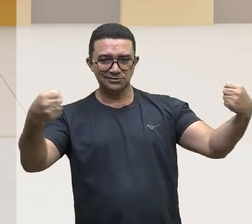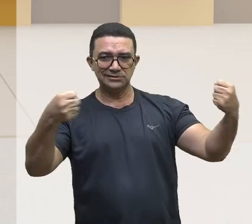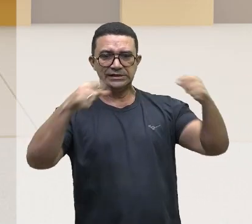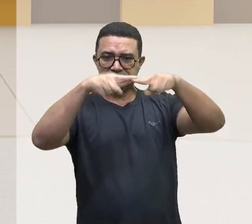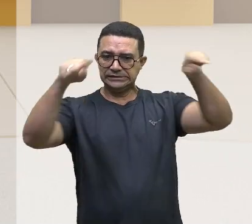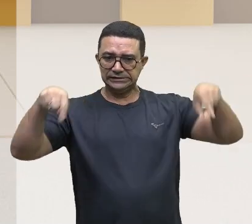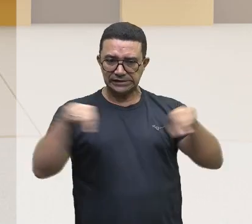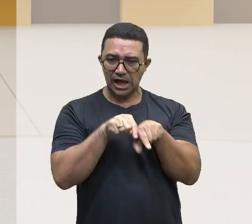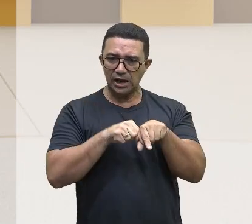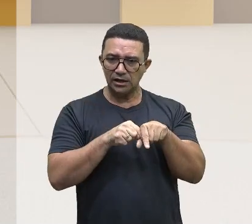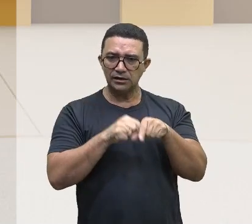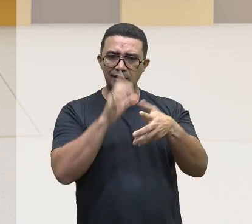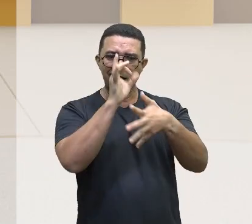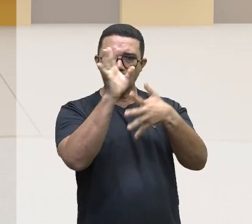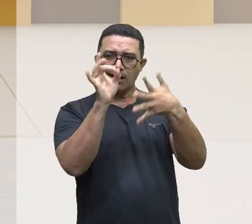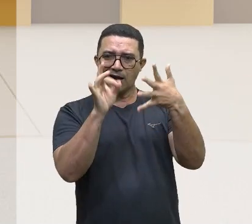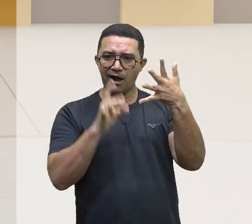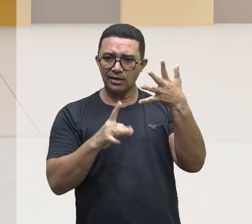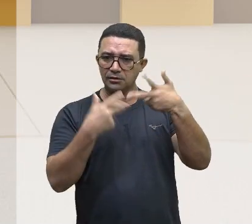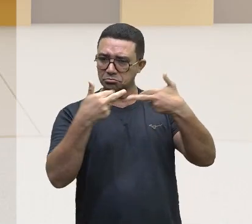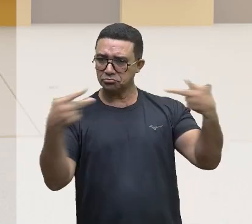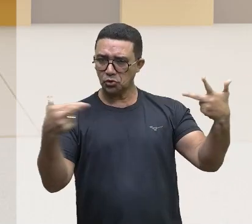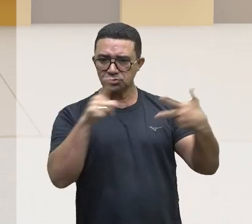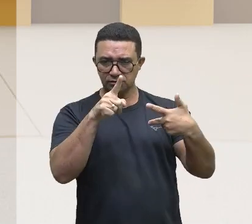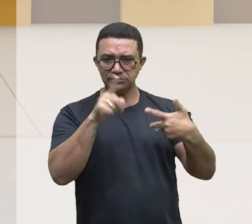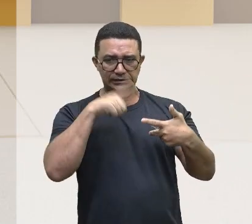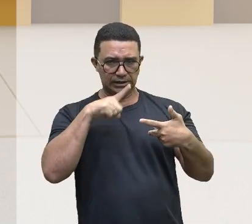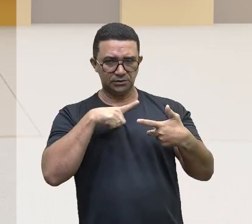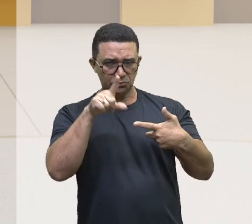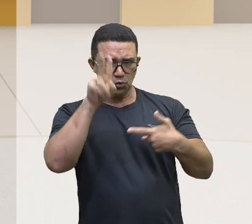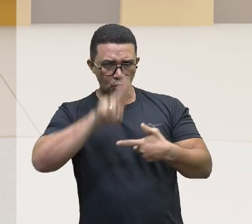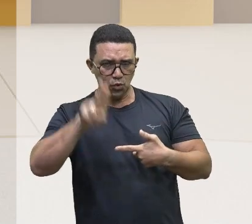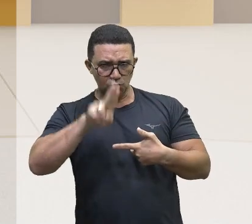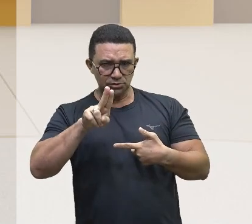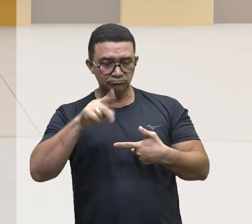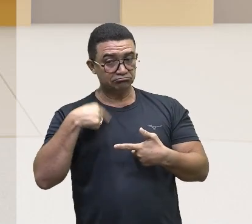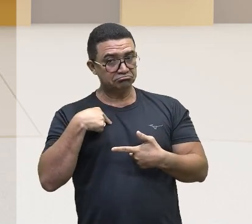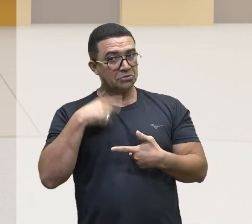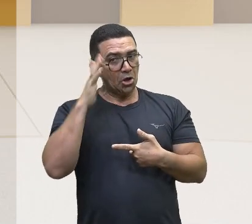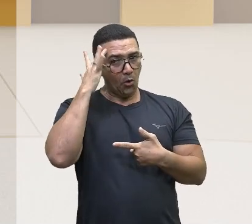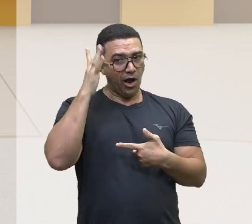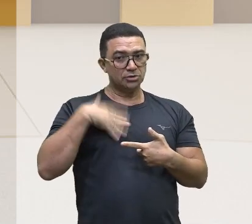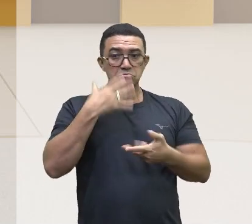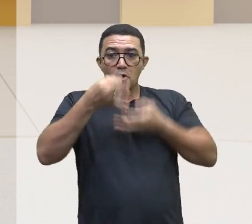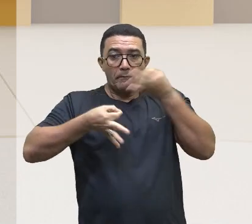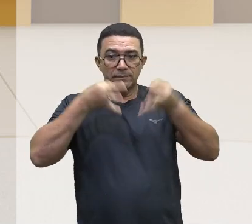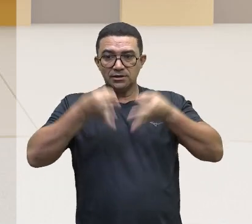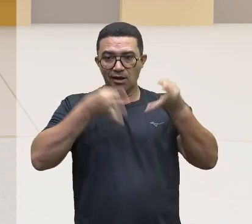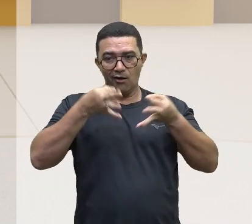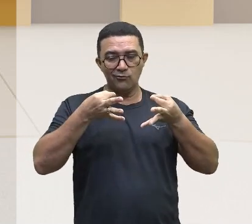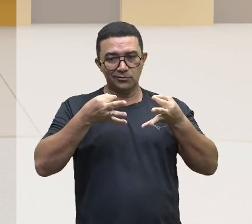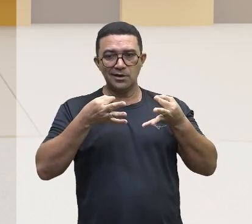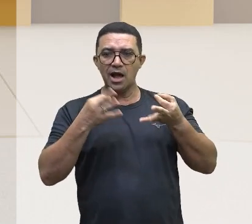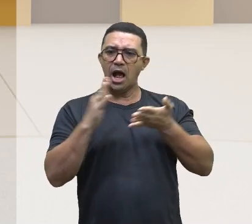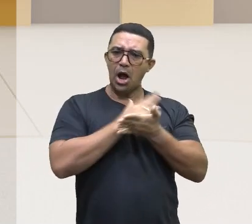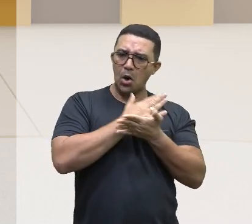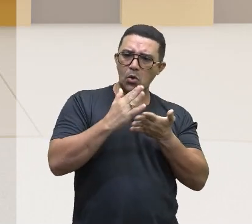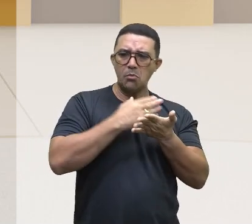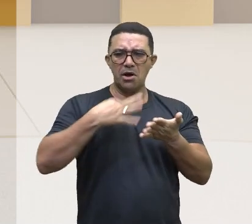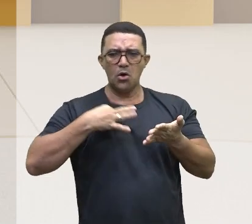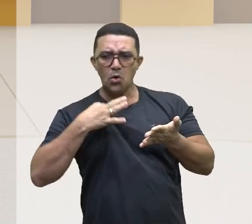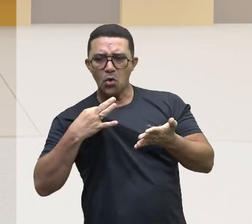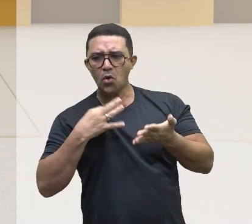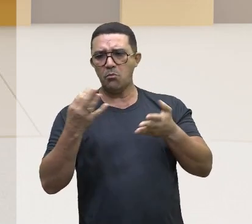usa cada coisa que você tem ali? Eu tenho quase certeza que não. Eu tenho quase certeza que tem algum item, alguma roupa,